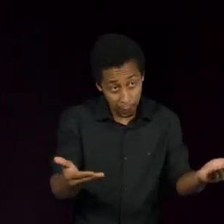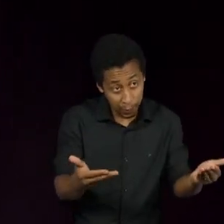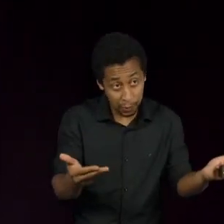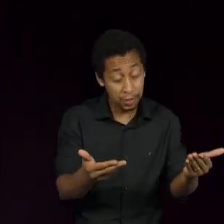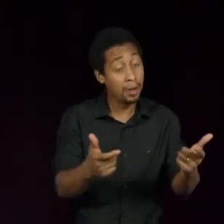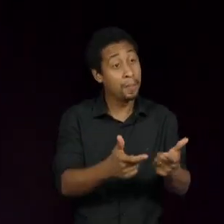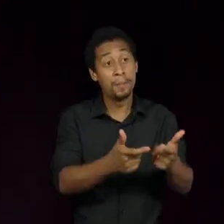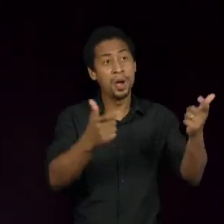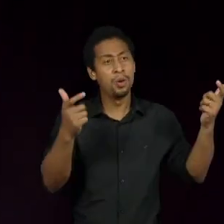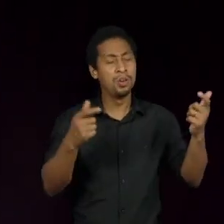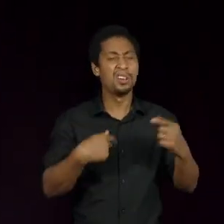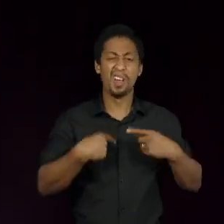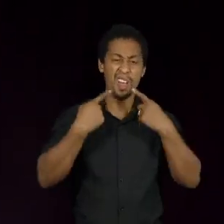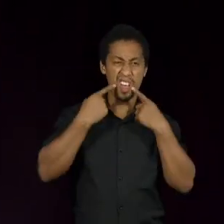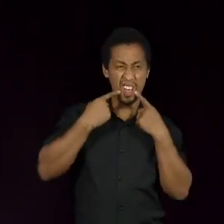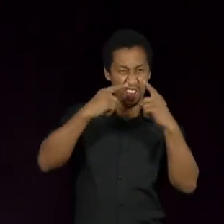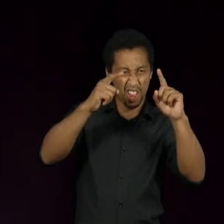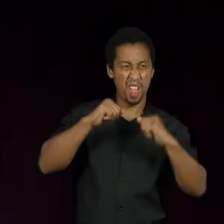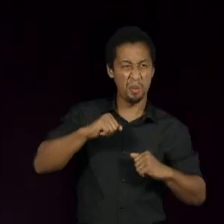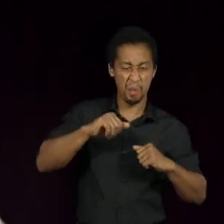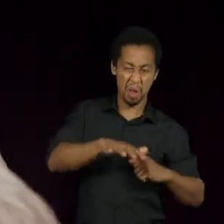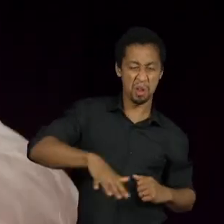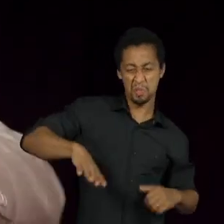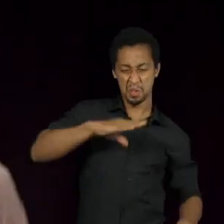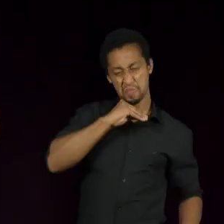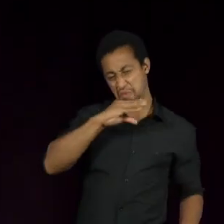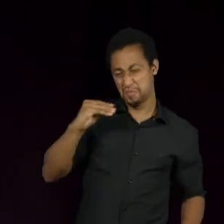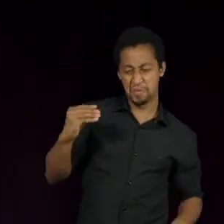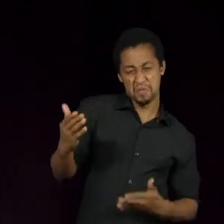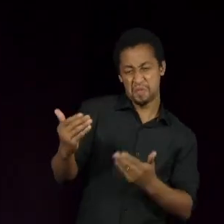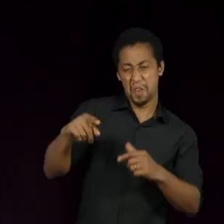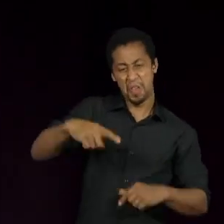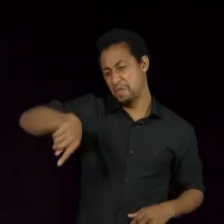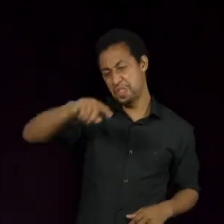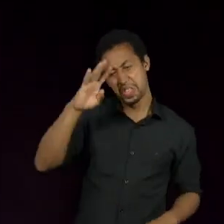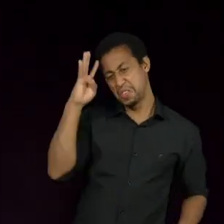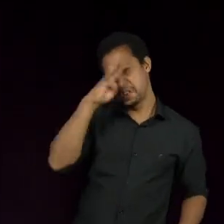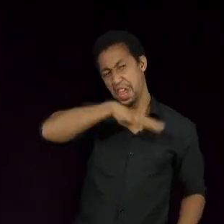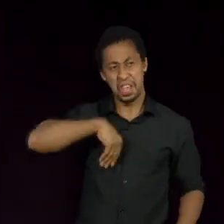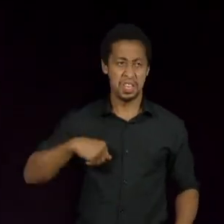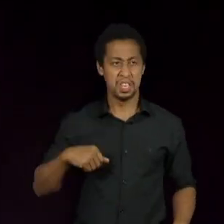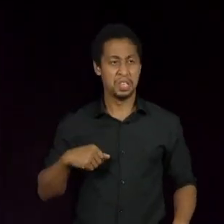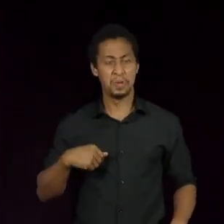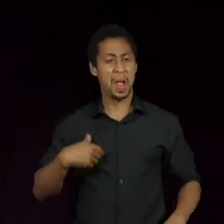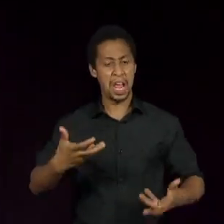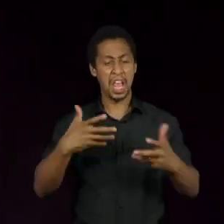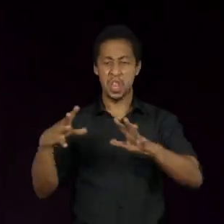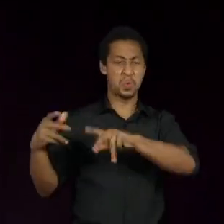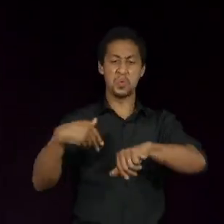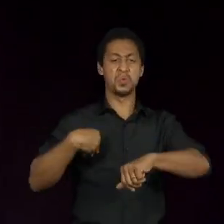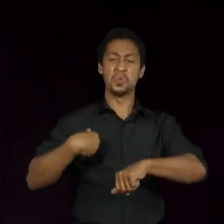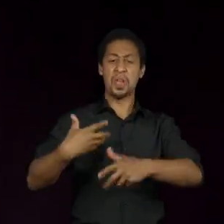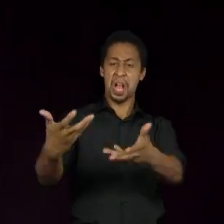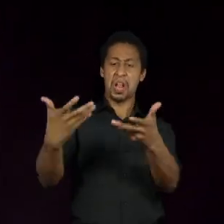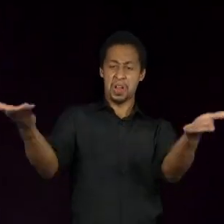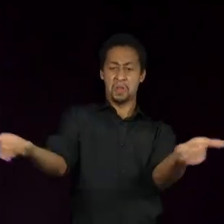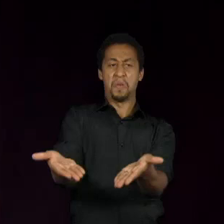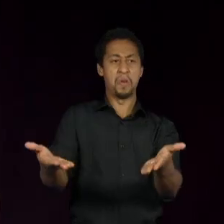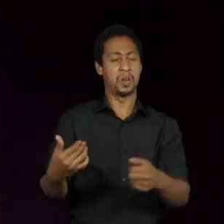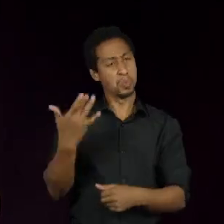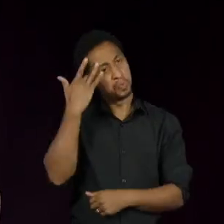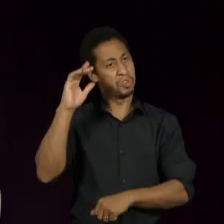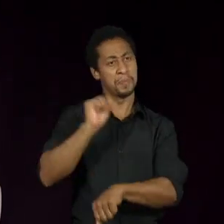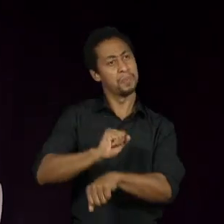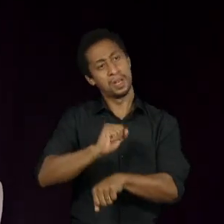gente reclama dos jovens, né? Que eles estão distraídos, que eles querem tudo instantaneamente, não sei o quê. O que que você... Qual é